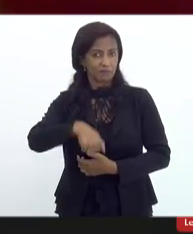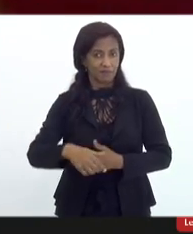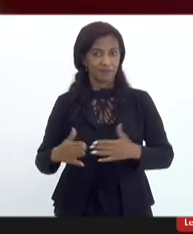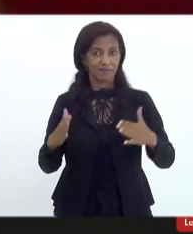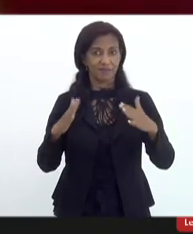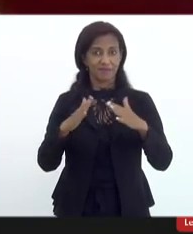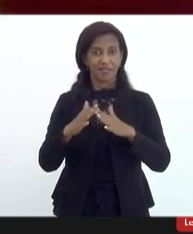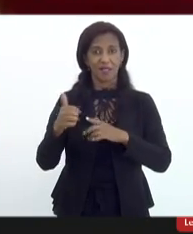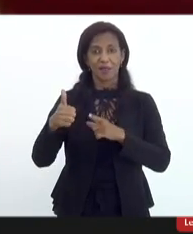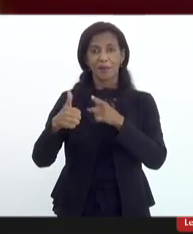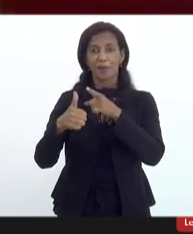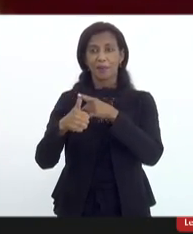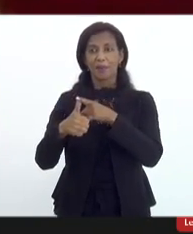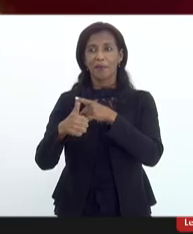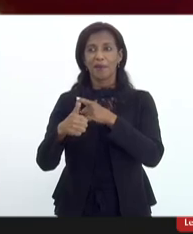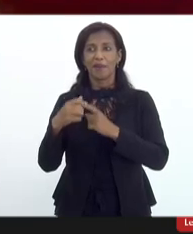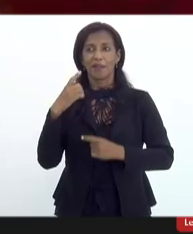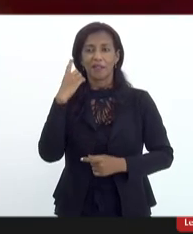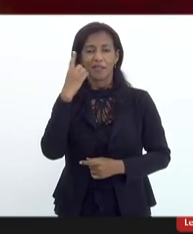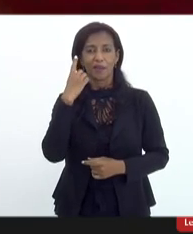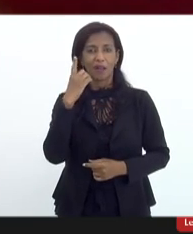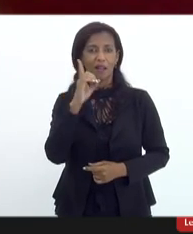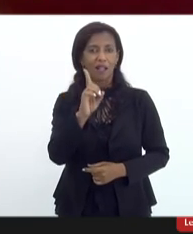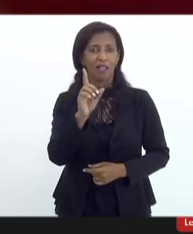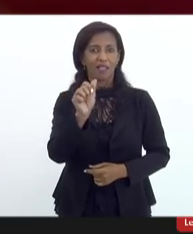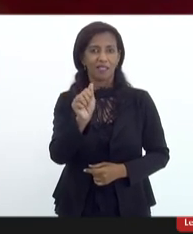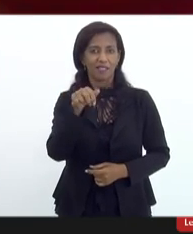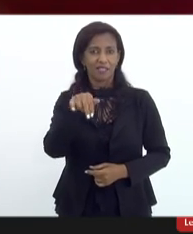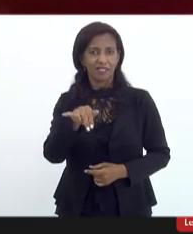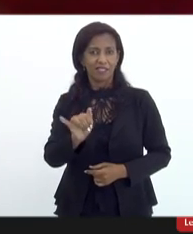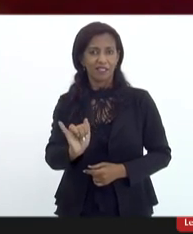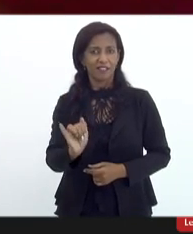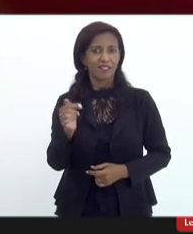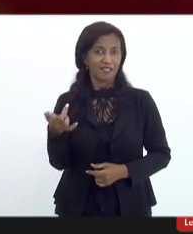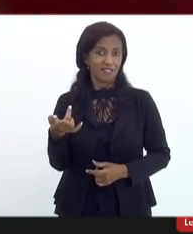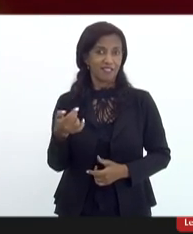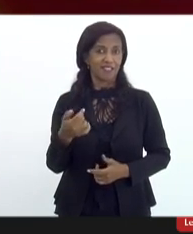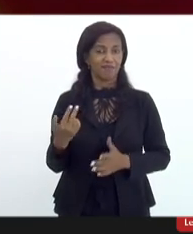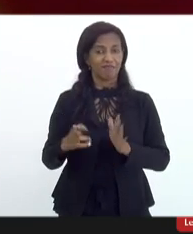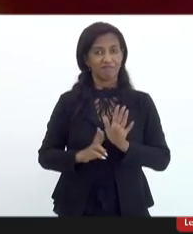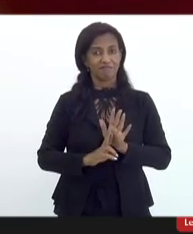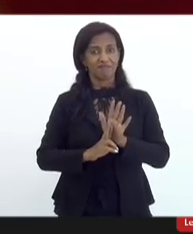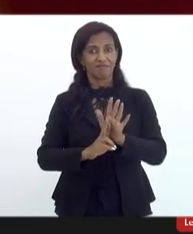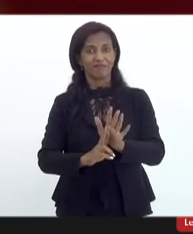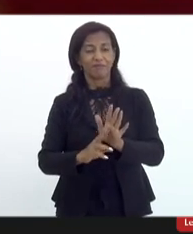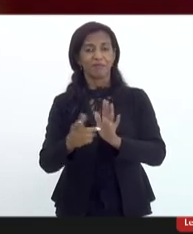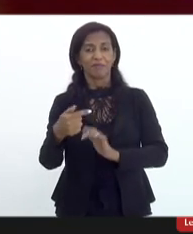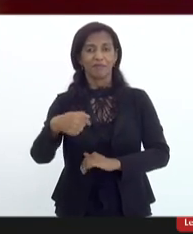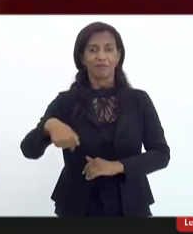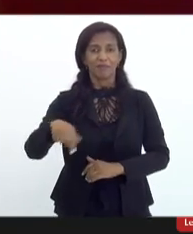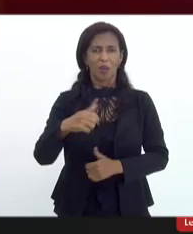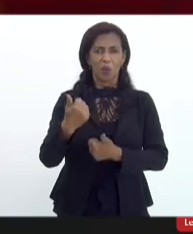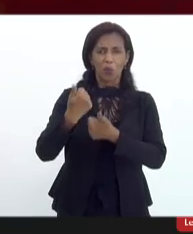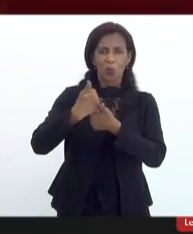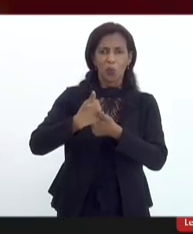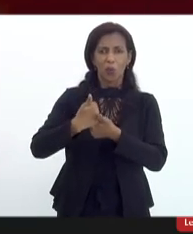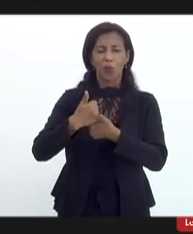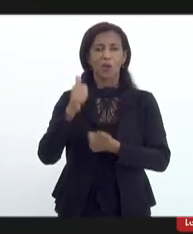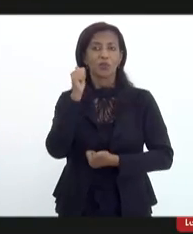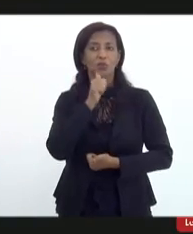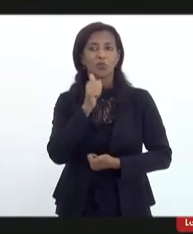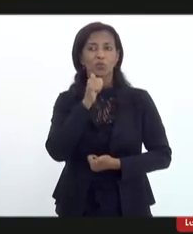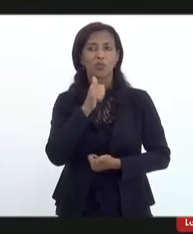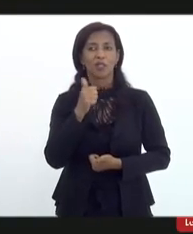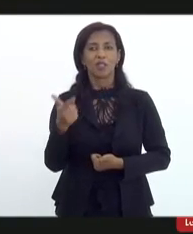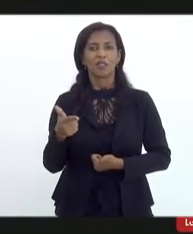está no seu primeiro mandato, a deputada Dani Monteiro, que nos representou, né, deputada Mônica, muito bem as mulheres